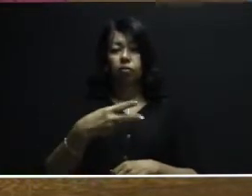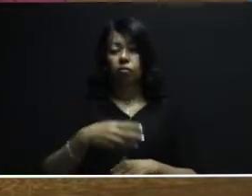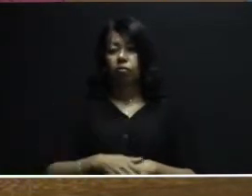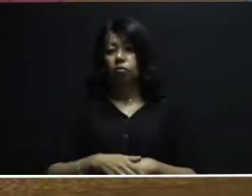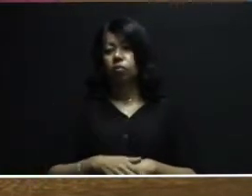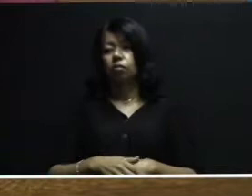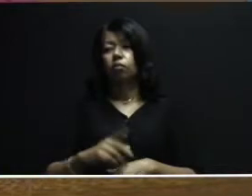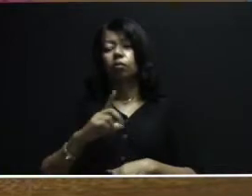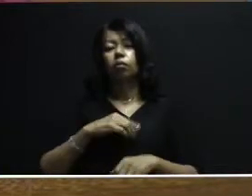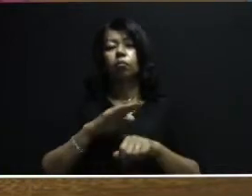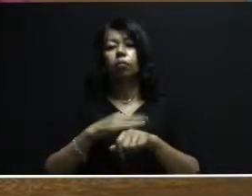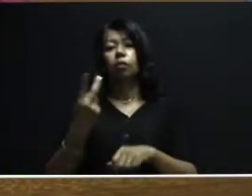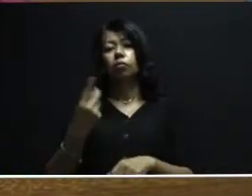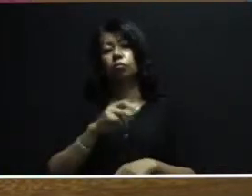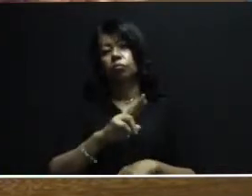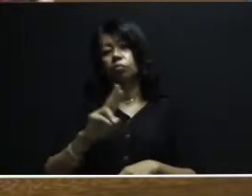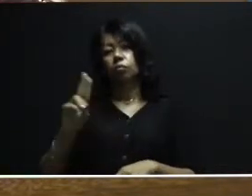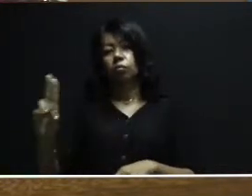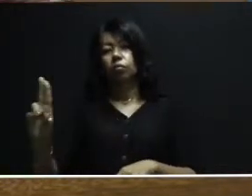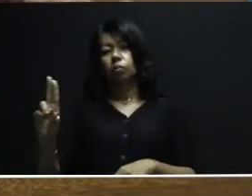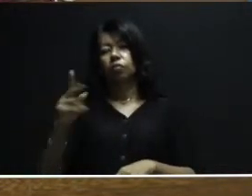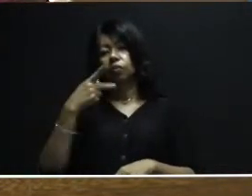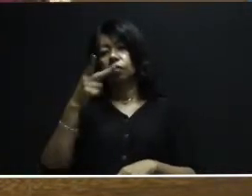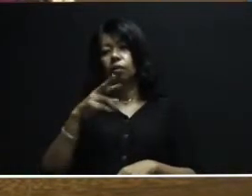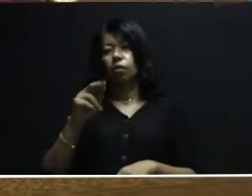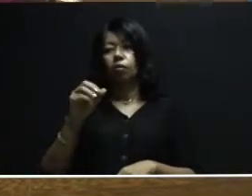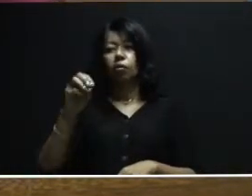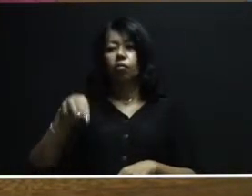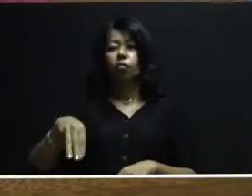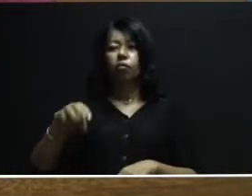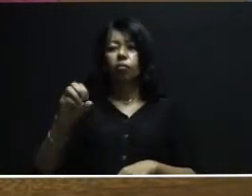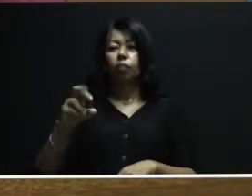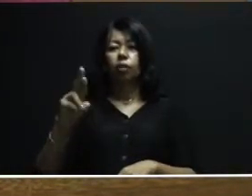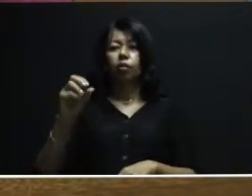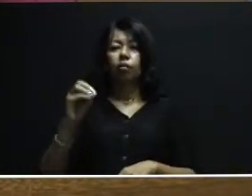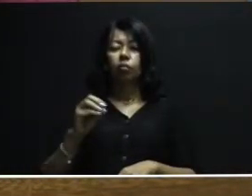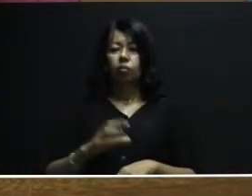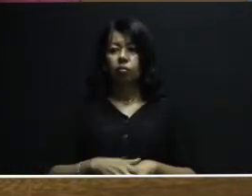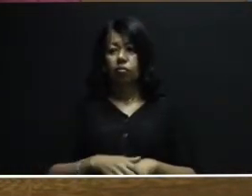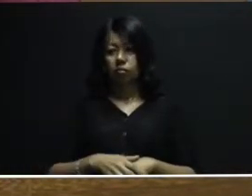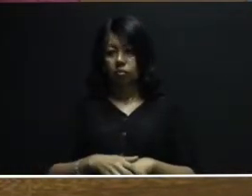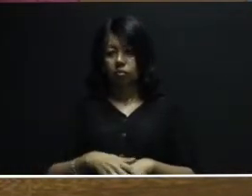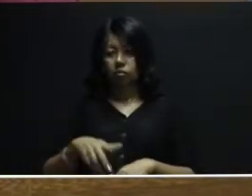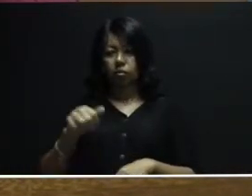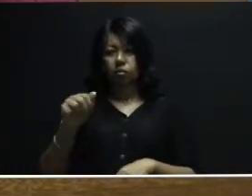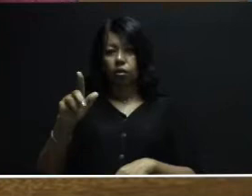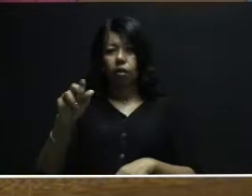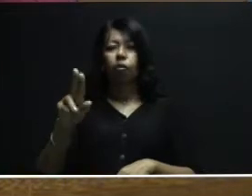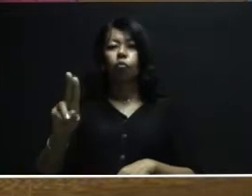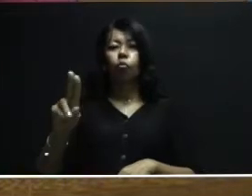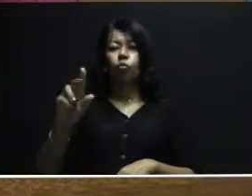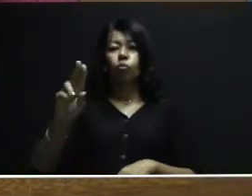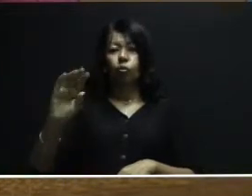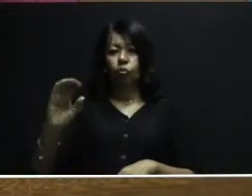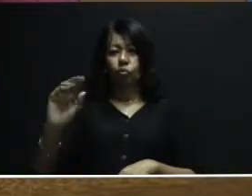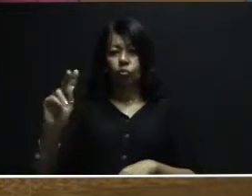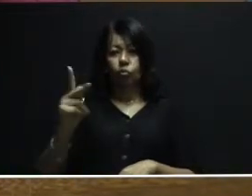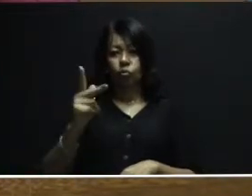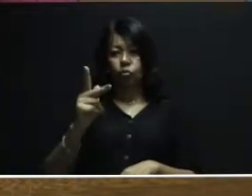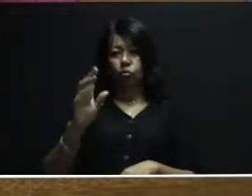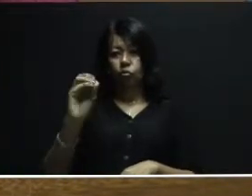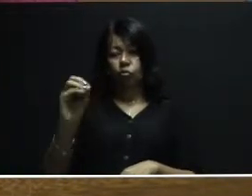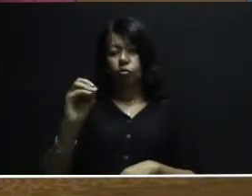1972. E temos mais um nome, Romero Gaúcho, e Carlos Alberto Cupelo Gaúcho. Então, nós